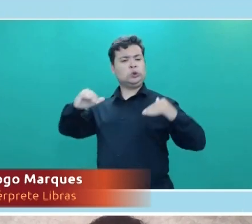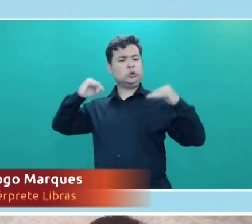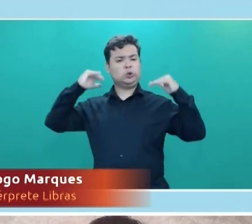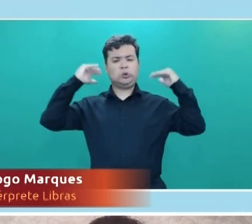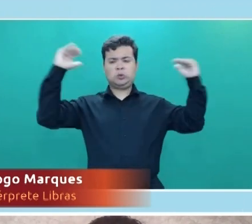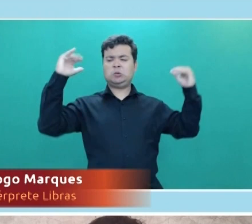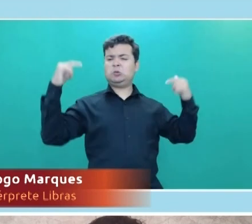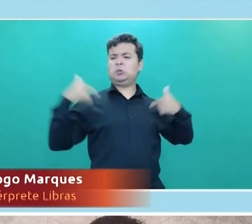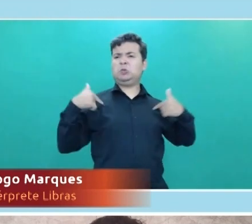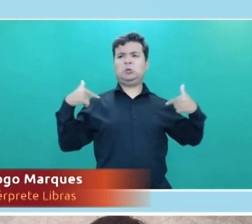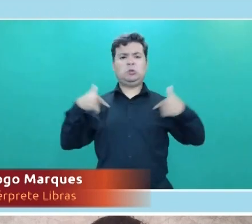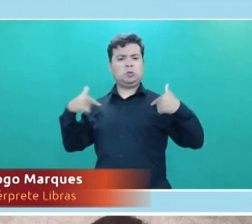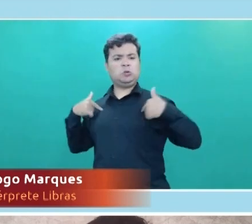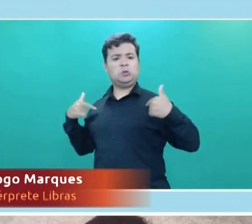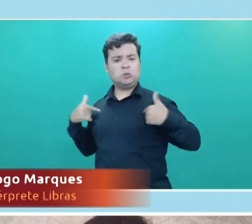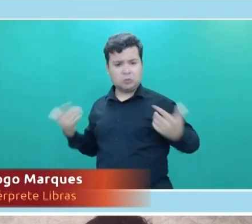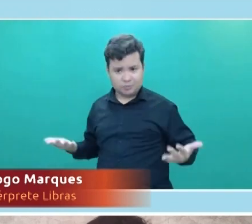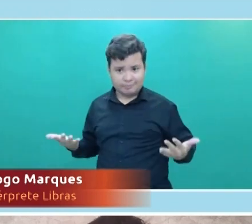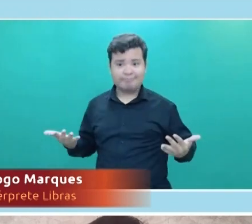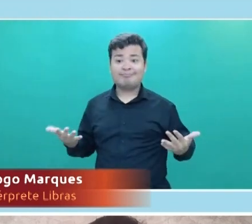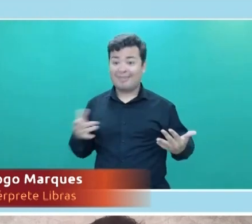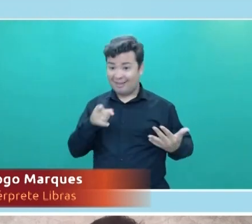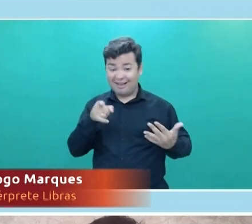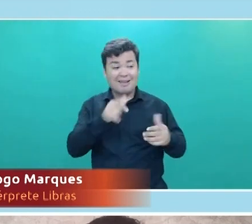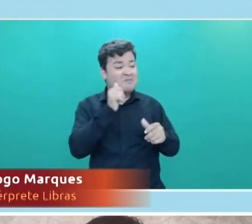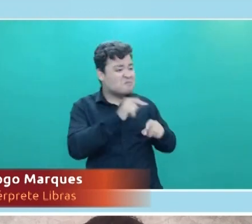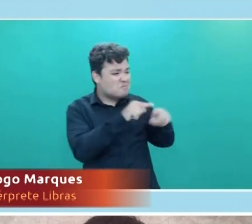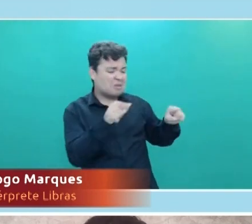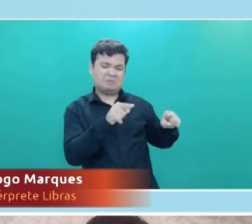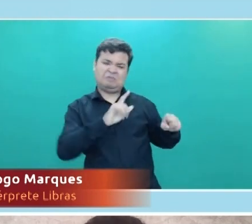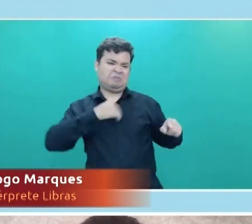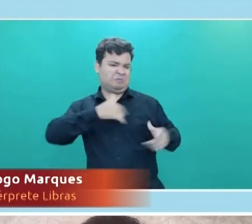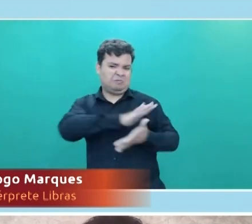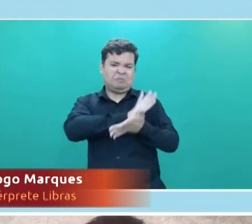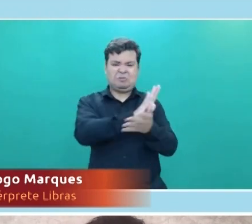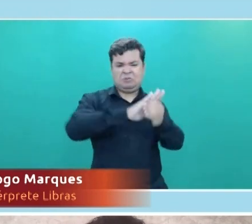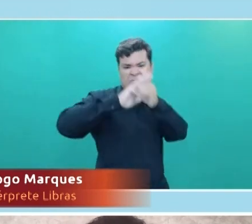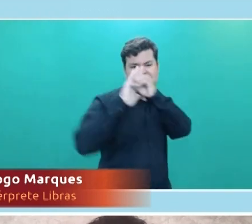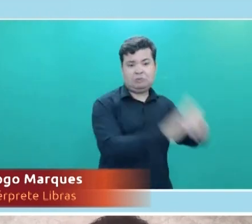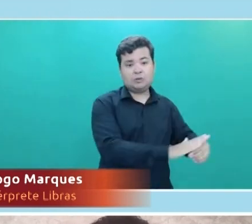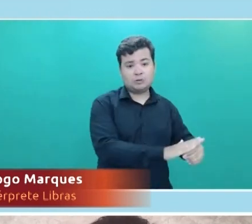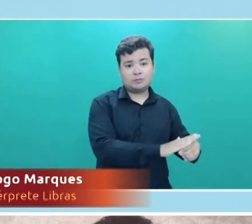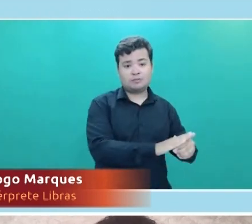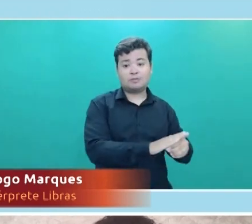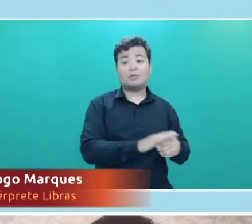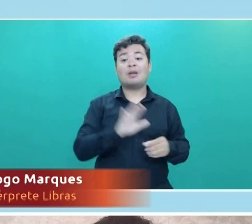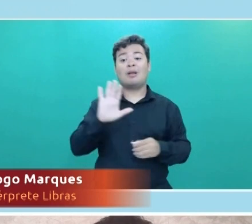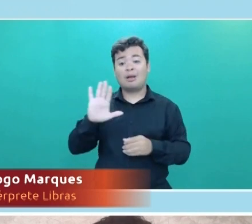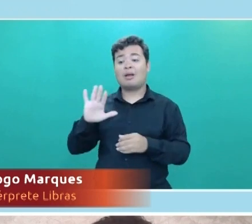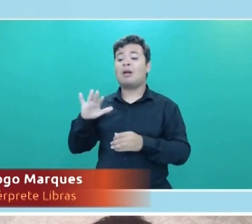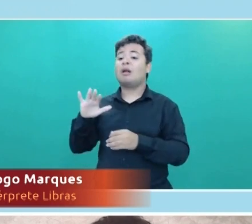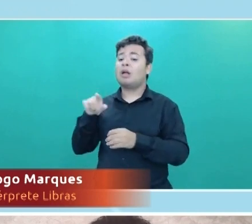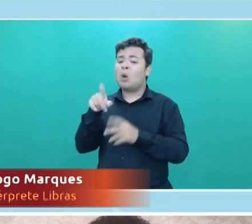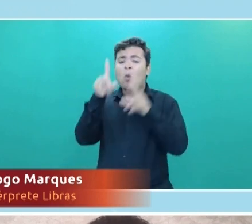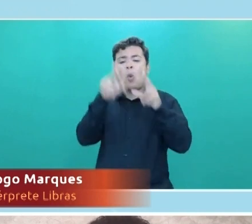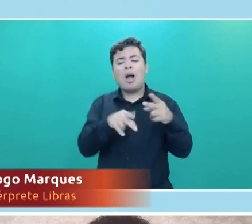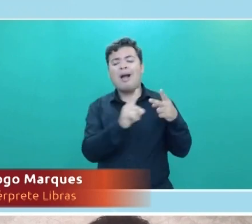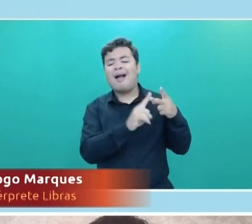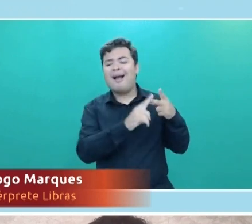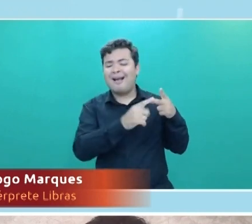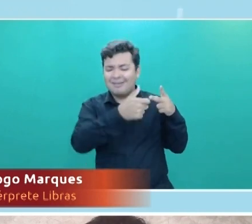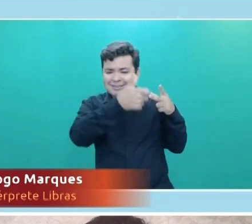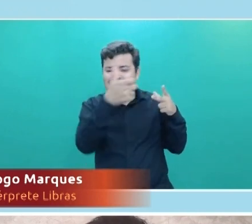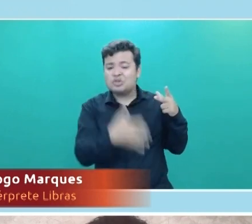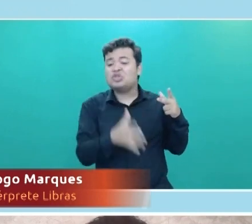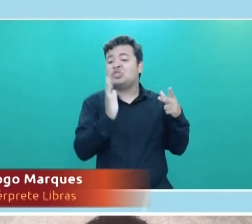que haja essa opressão, né? De uns tempos para cá, de umas décadas para cá, como Michelle mesmo disse, né, ela apontou